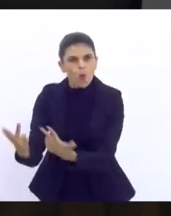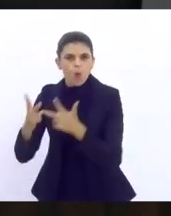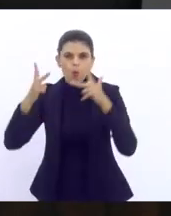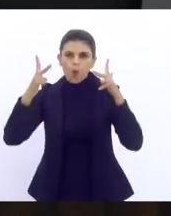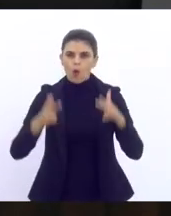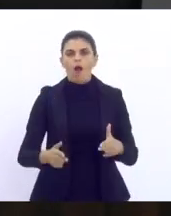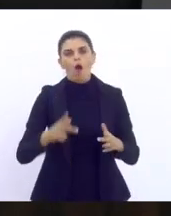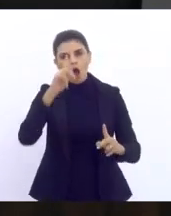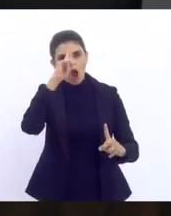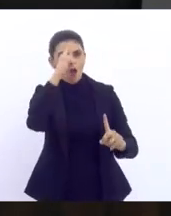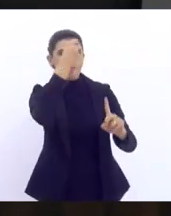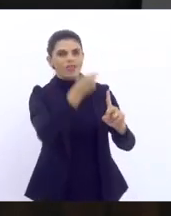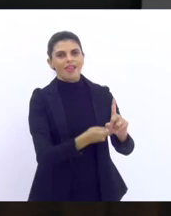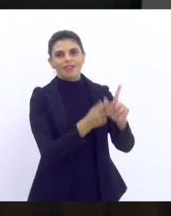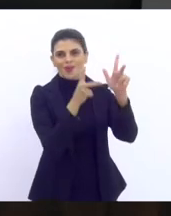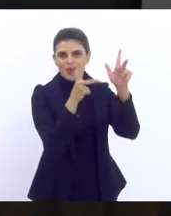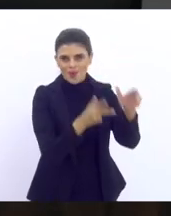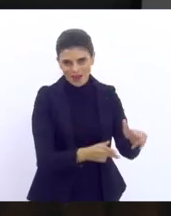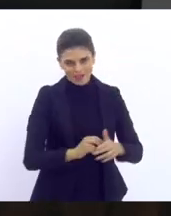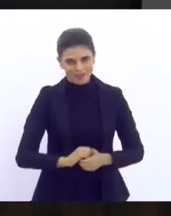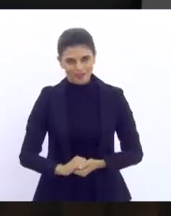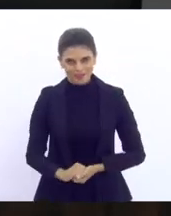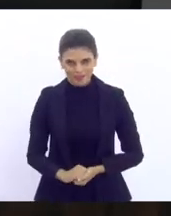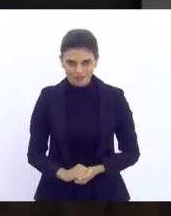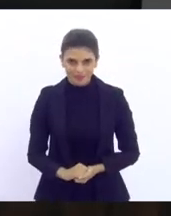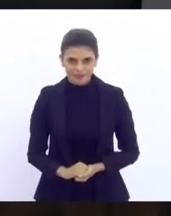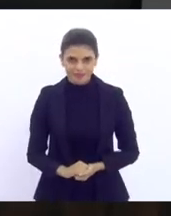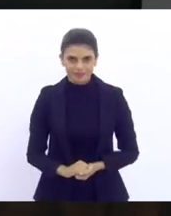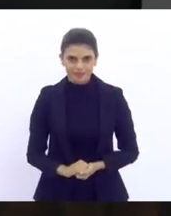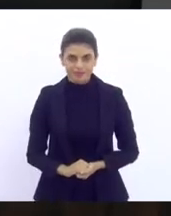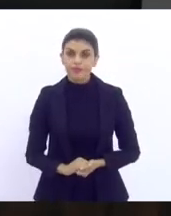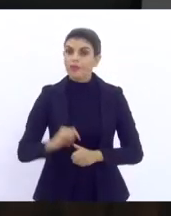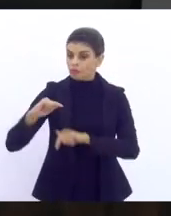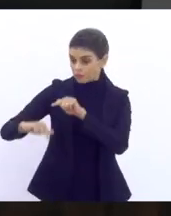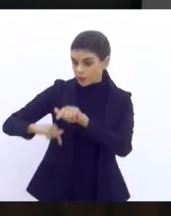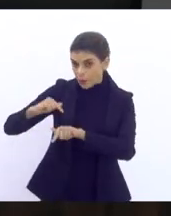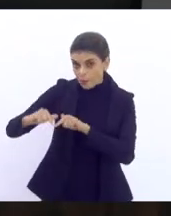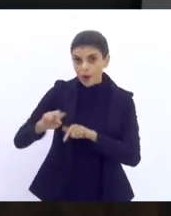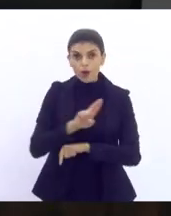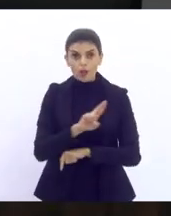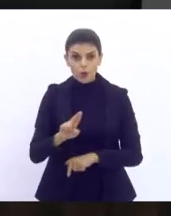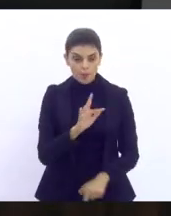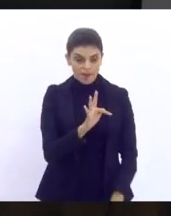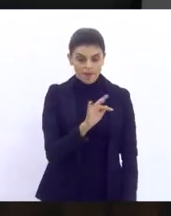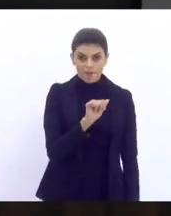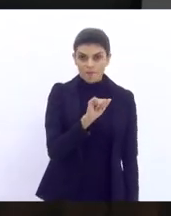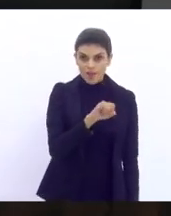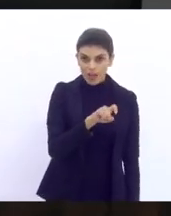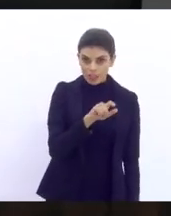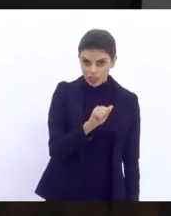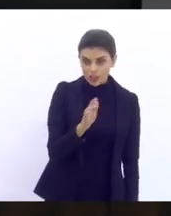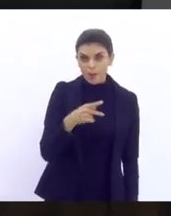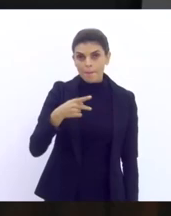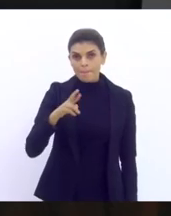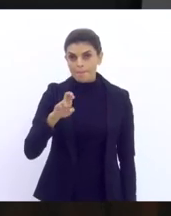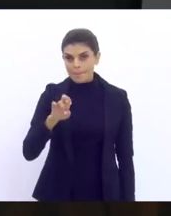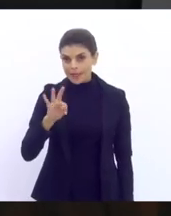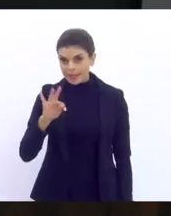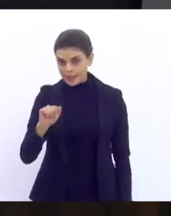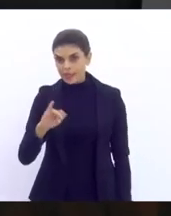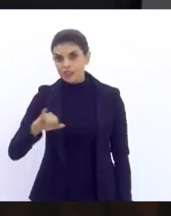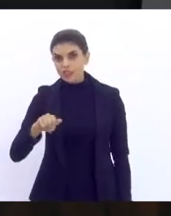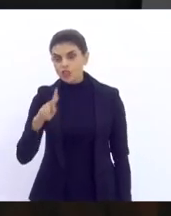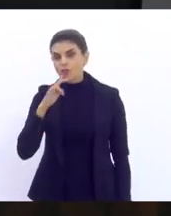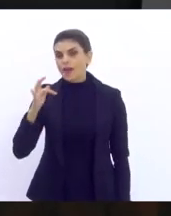para serem homenageadas. Tanto o trabalho do Faixa Preta de Jesus, bem como o Grupo EVG, o